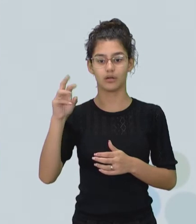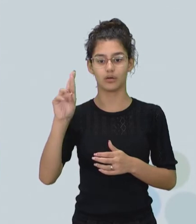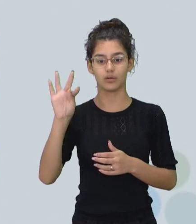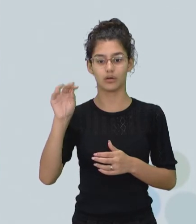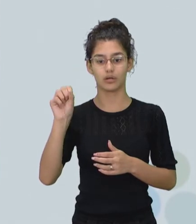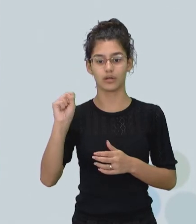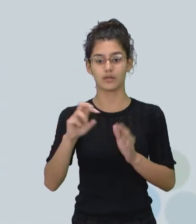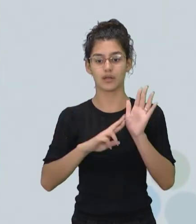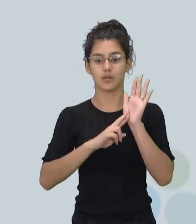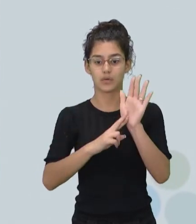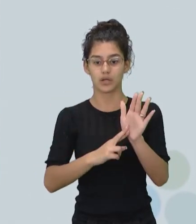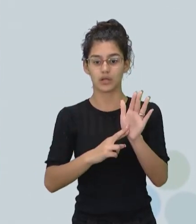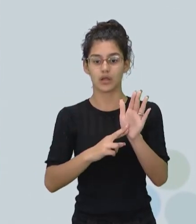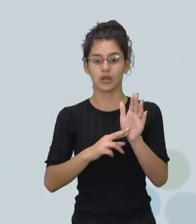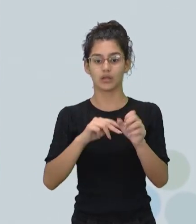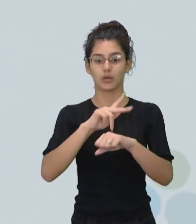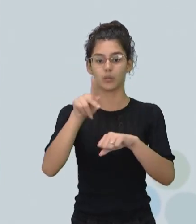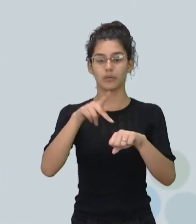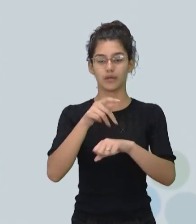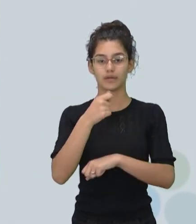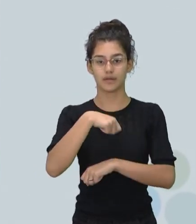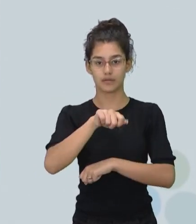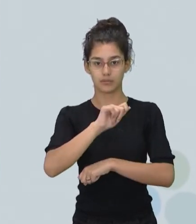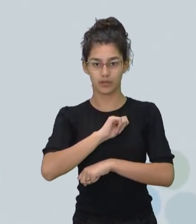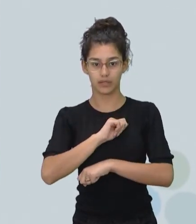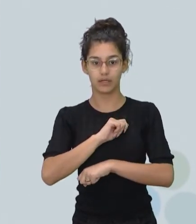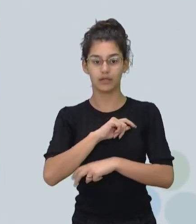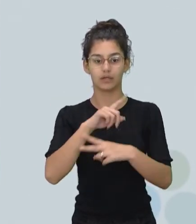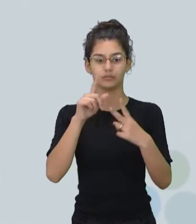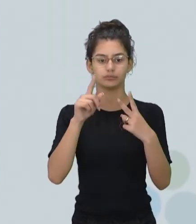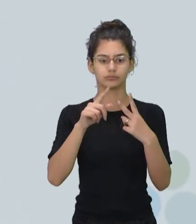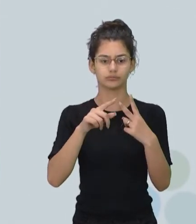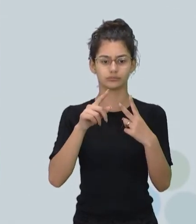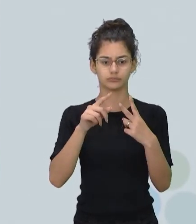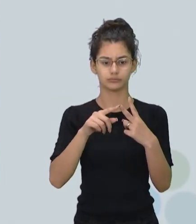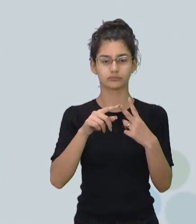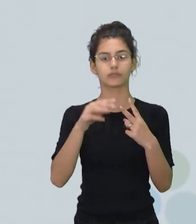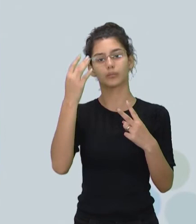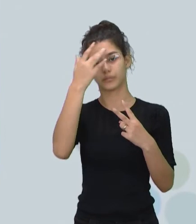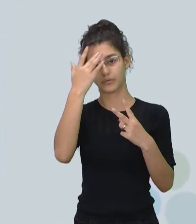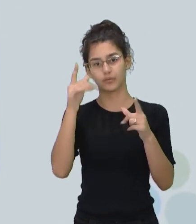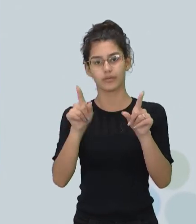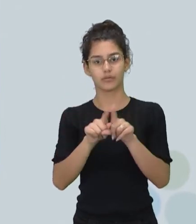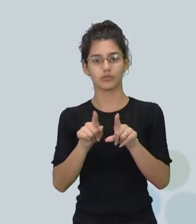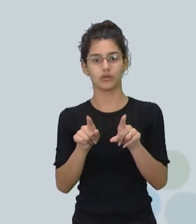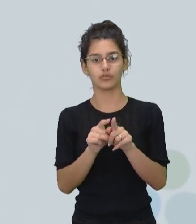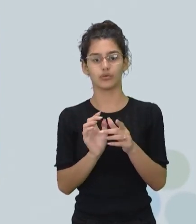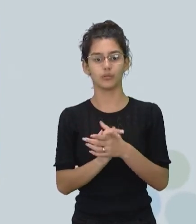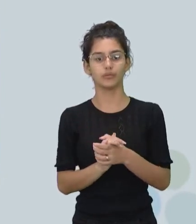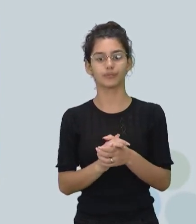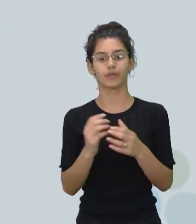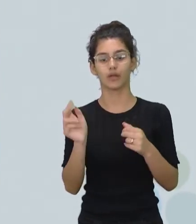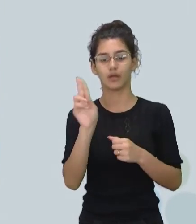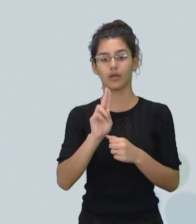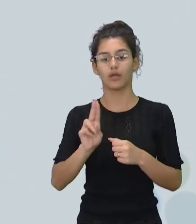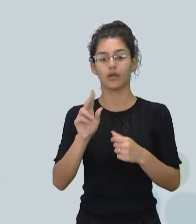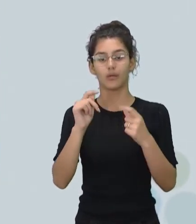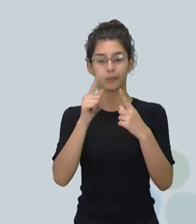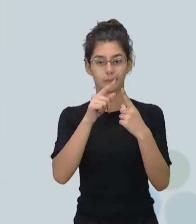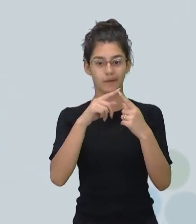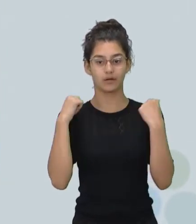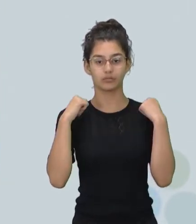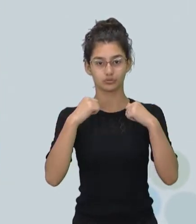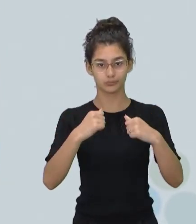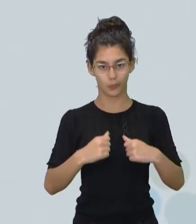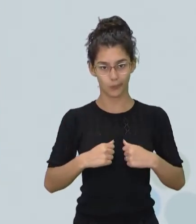a Espanha, e do outro lado nós temos Montezuma. O Hernán Cortés, ele está vestido com uma roupa toda